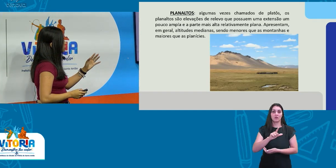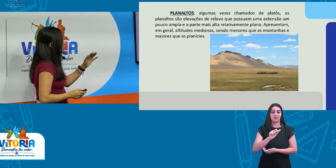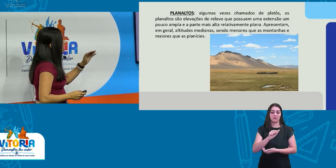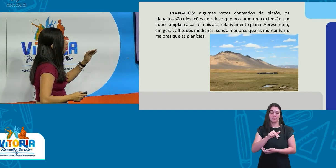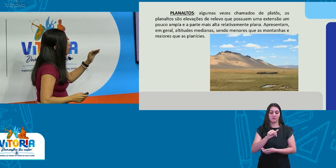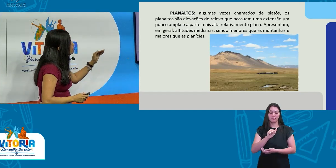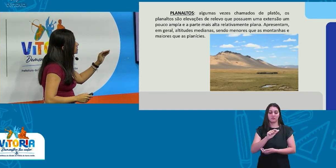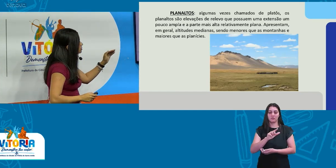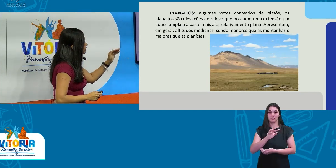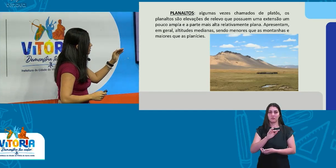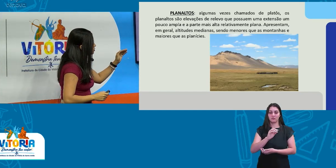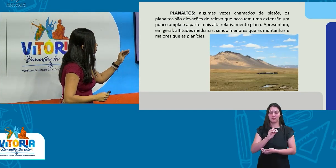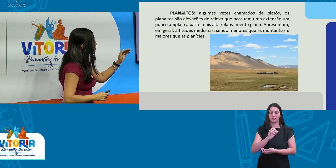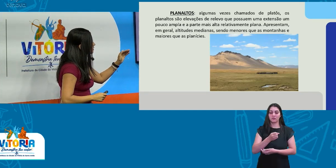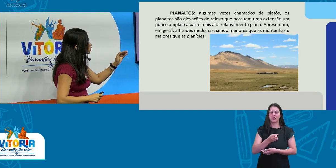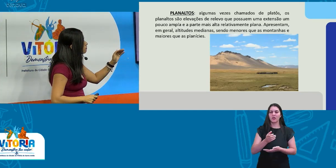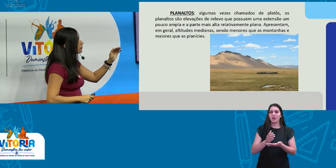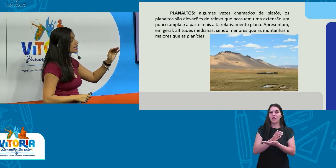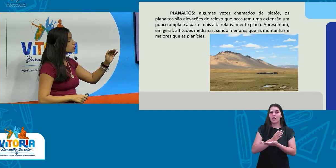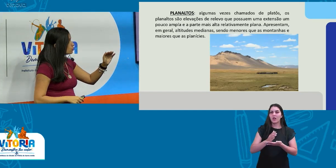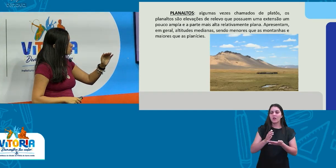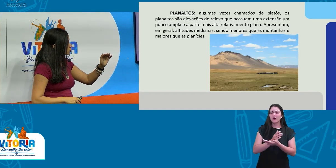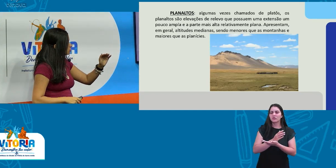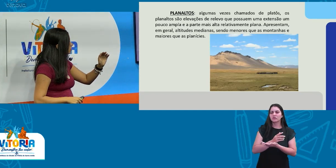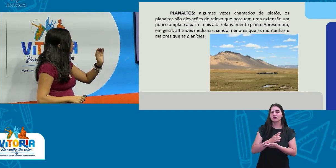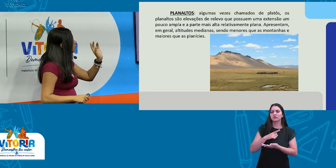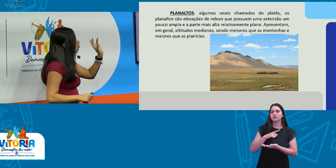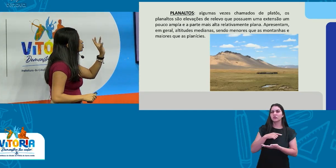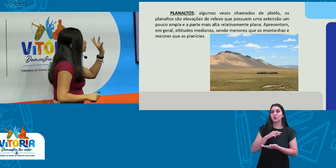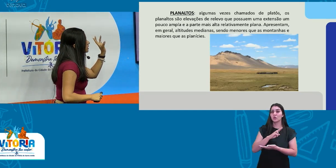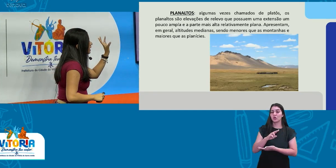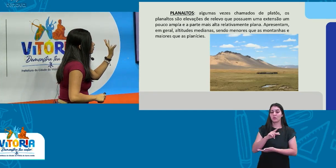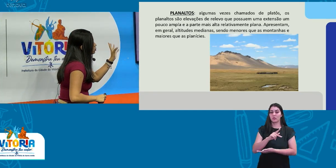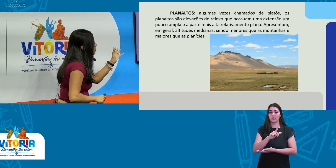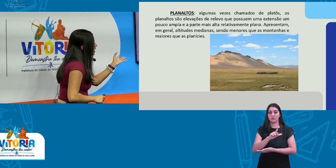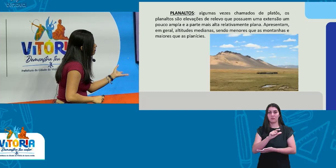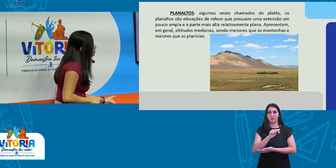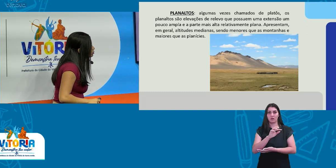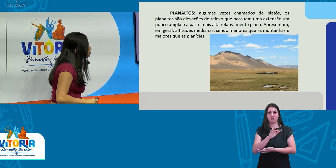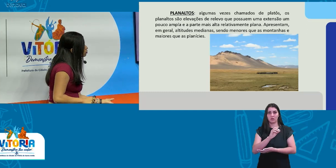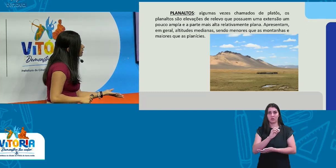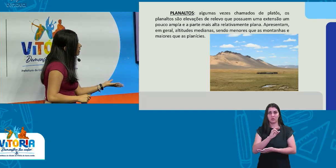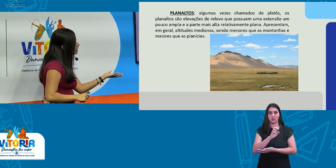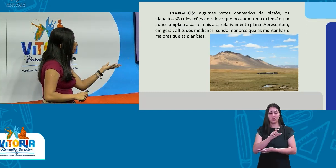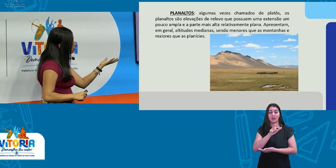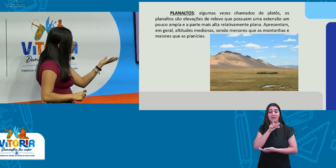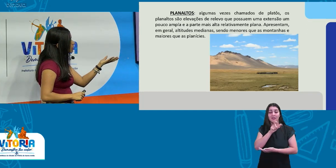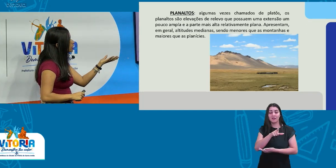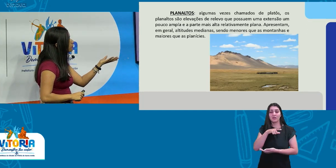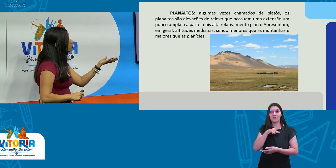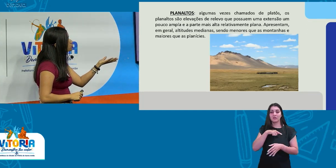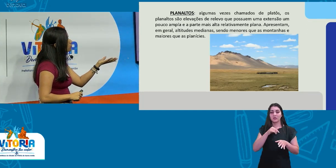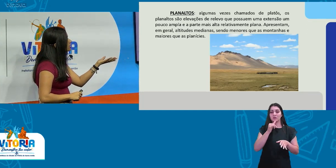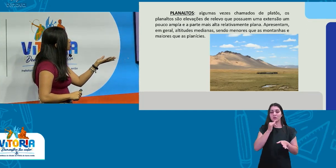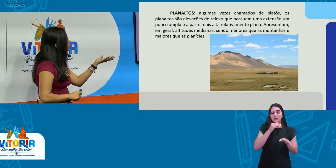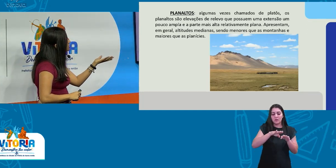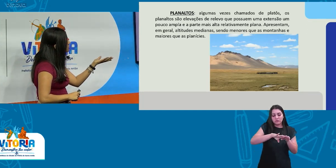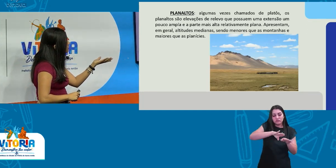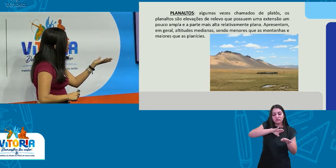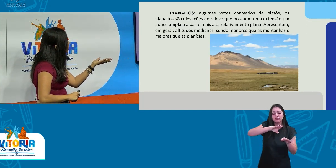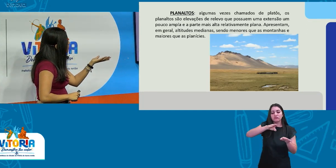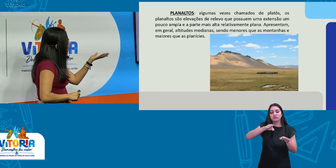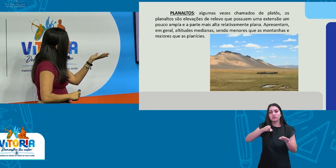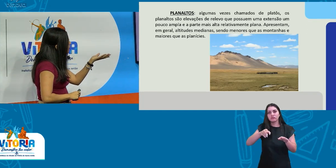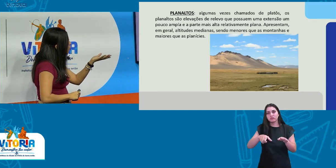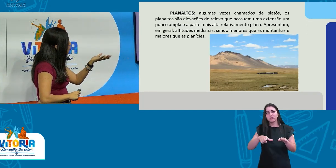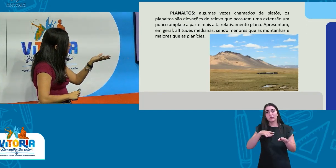Planaltos. Algumas vezes chamadas de platôs. Os planaltos são elevações do relevo que possuem uma